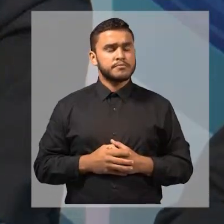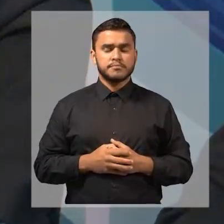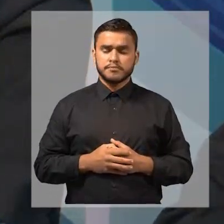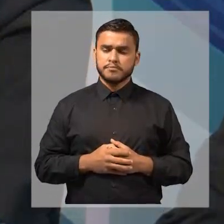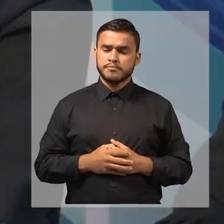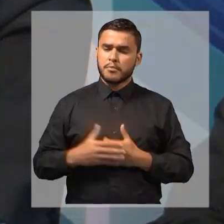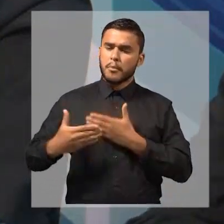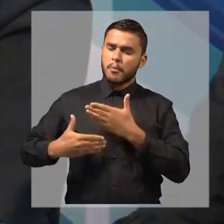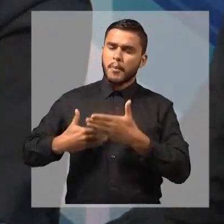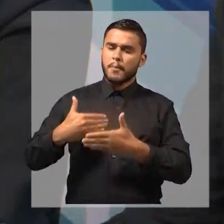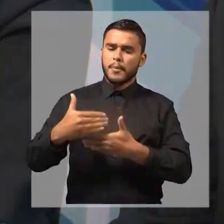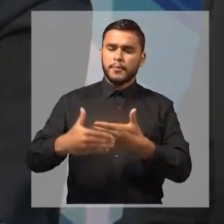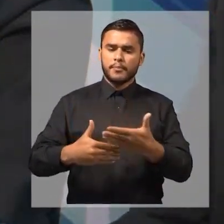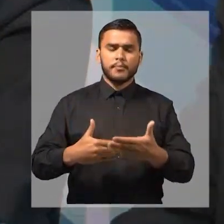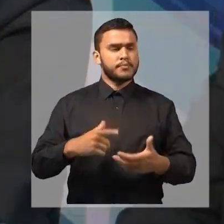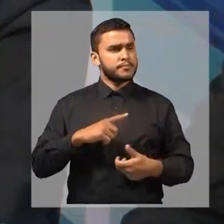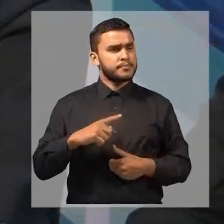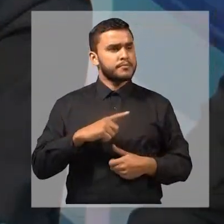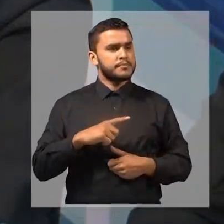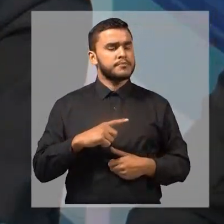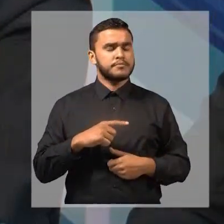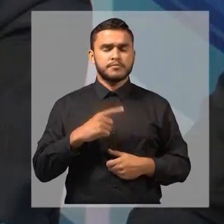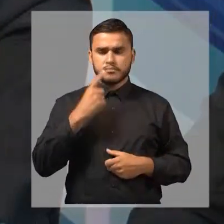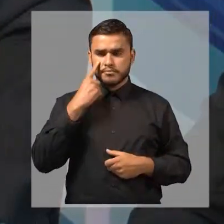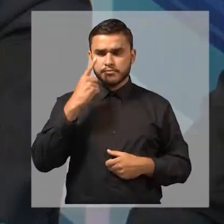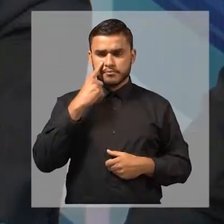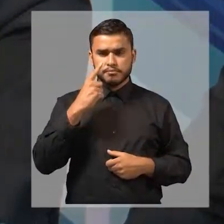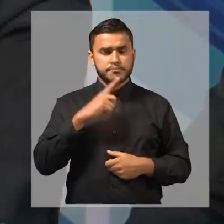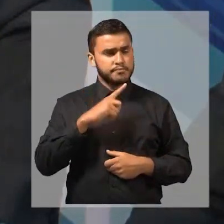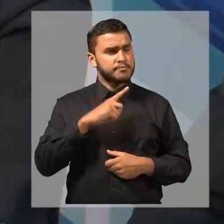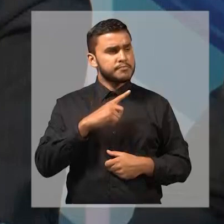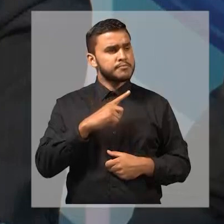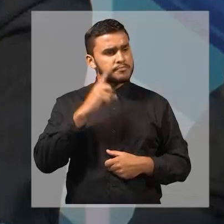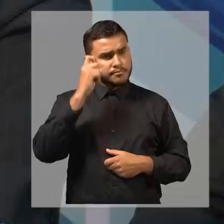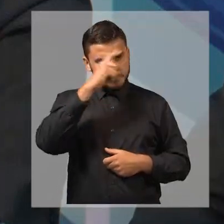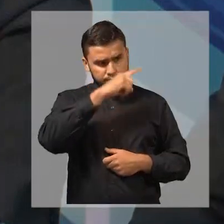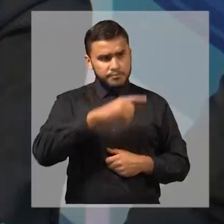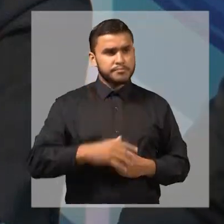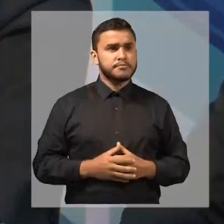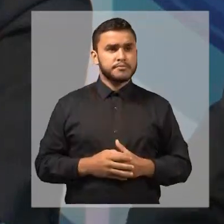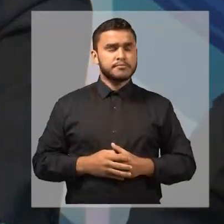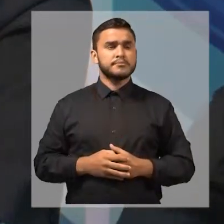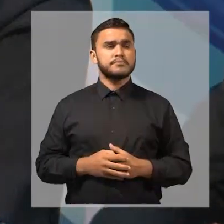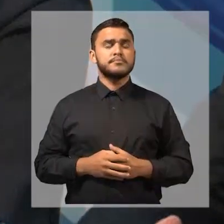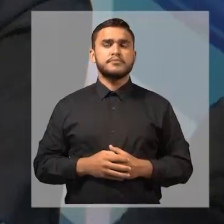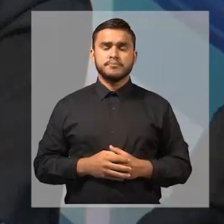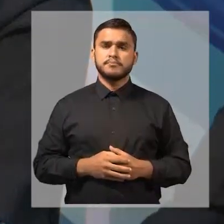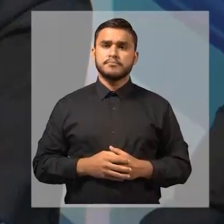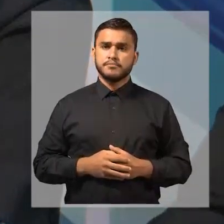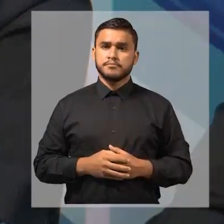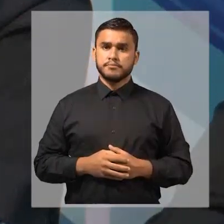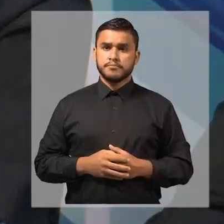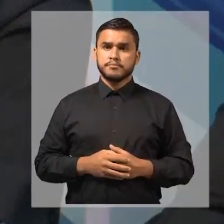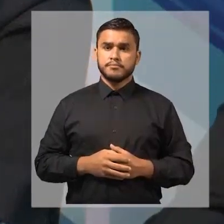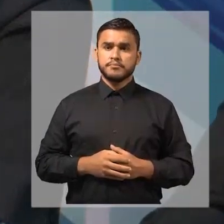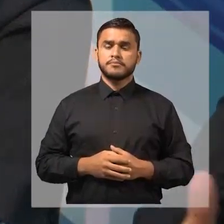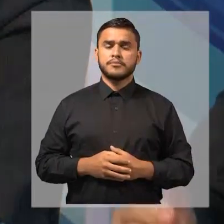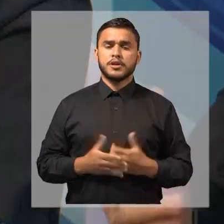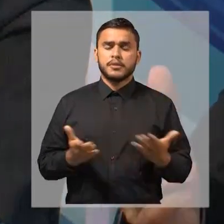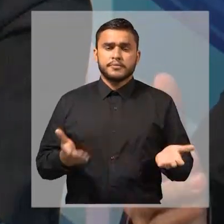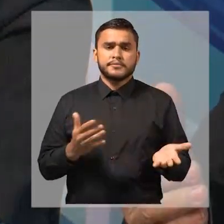vamos dizer assim, um processo que nos levou a isso, né? A ideia do conflito, ele não é uma coisa,